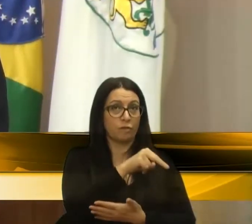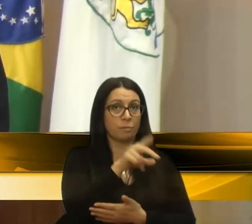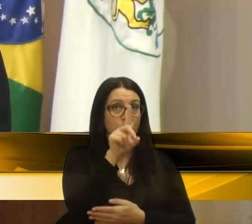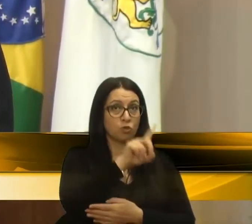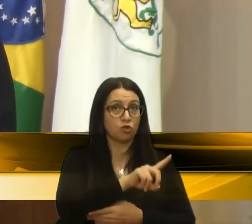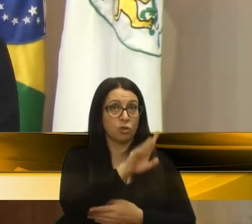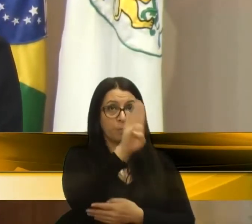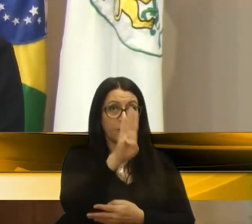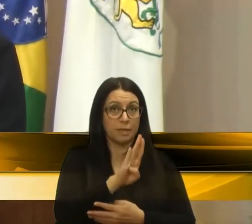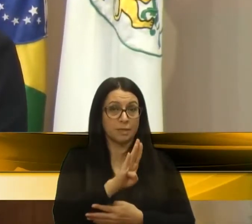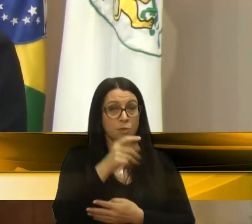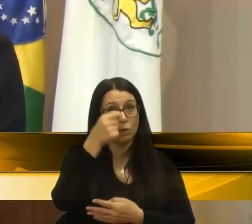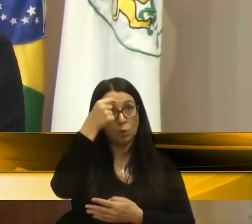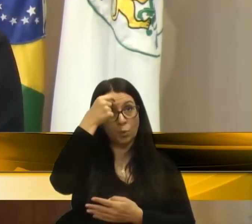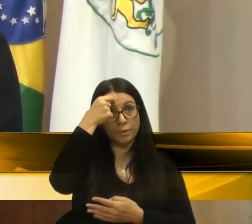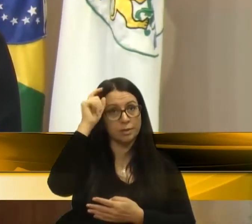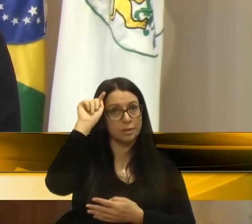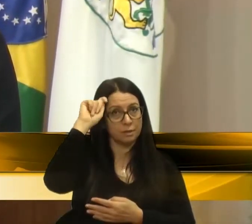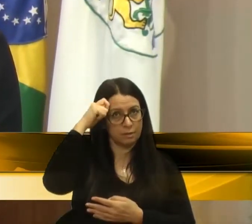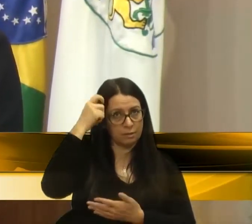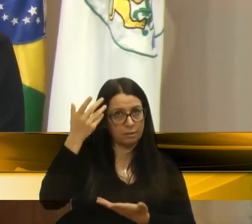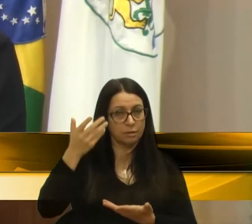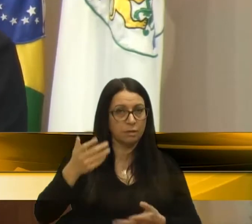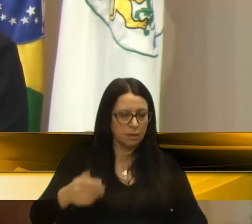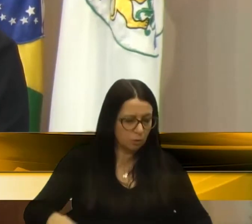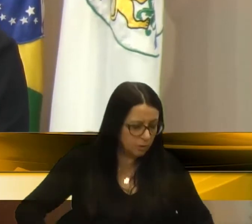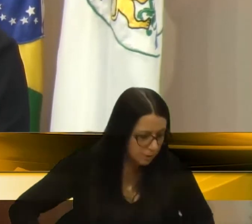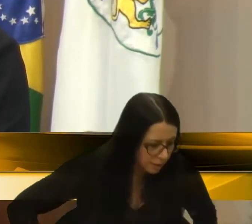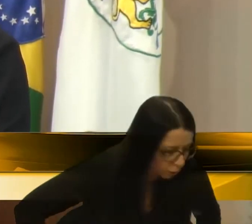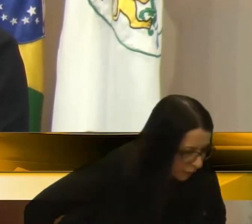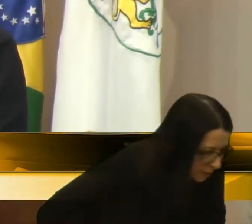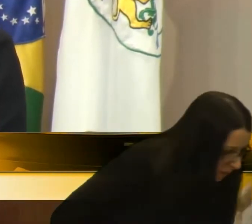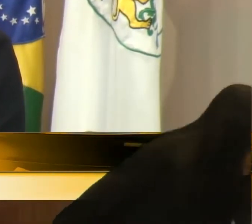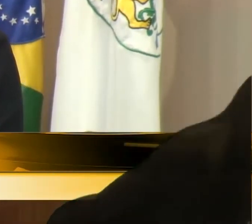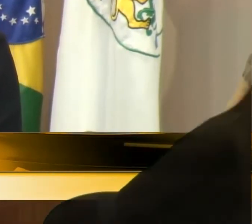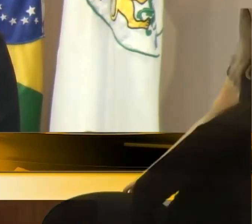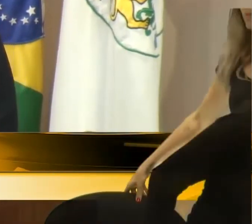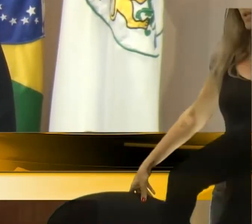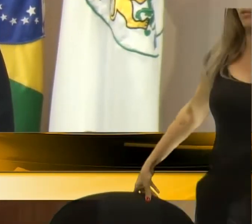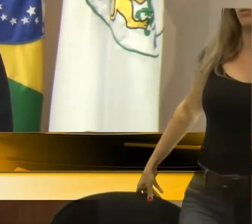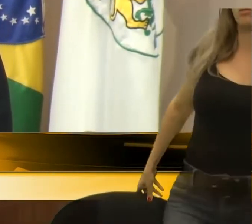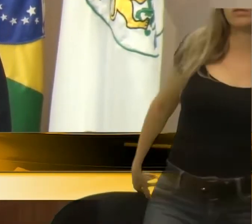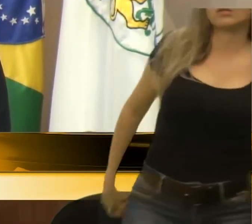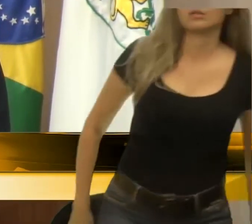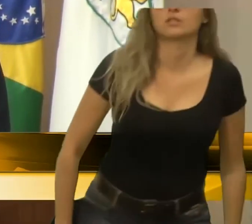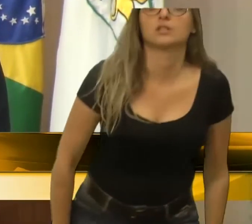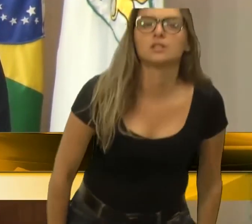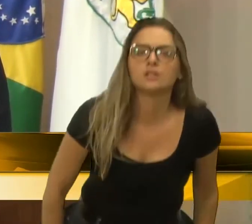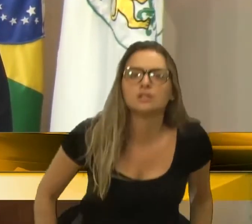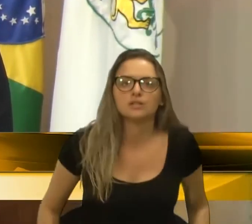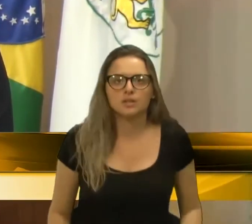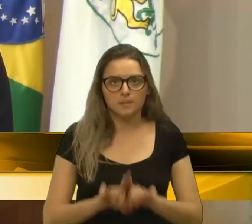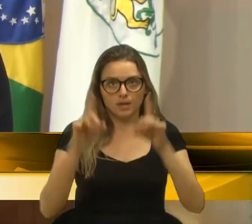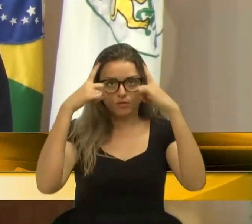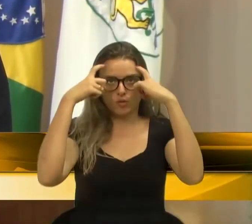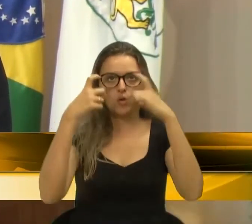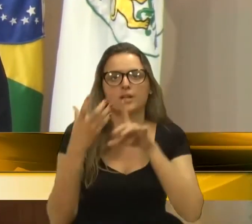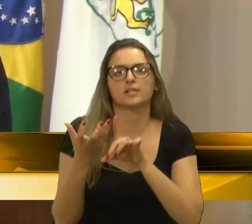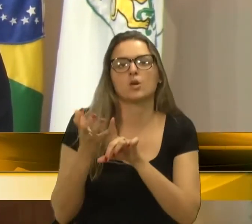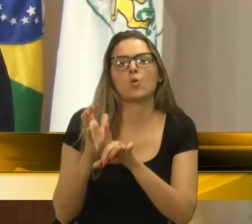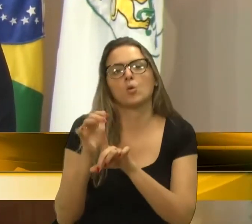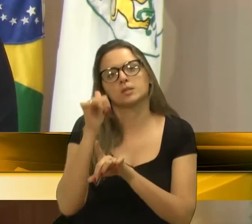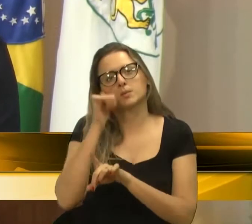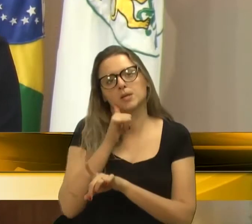Dia Nacional da Consciência Negra, que também faz esse alerta para maior incidência de violência contra as mulheres,